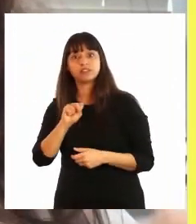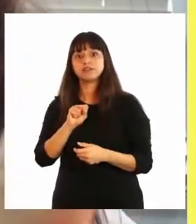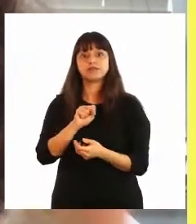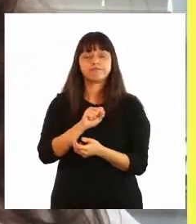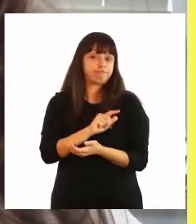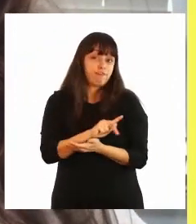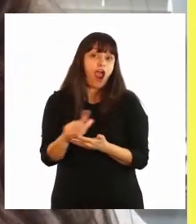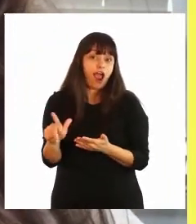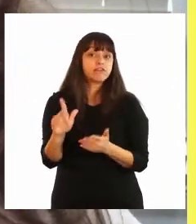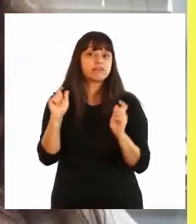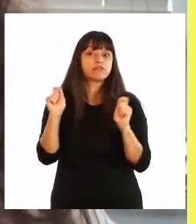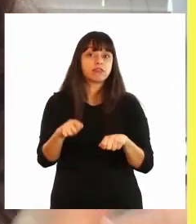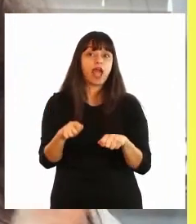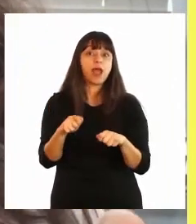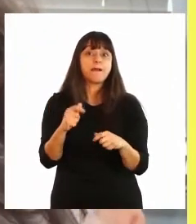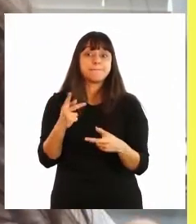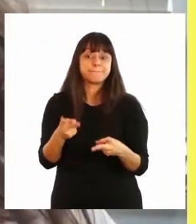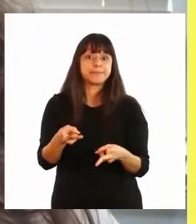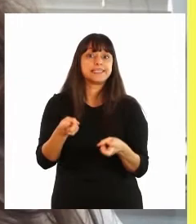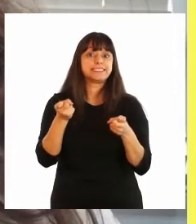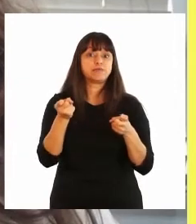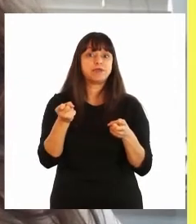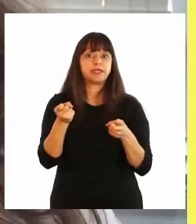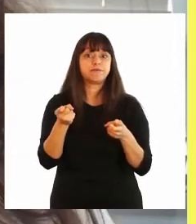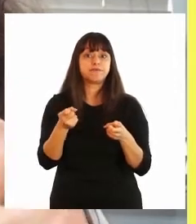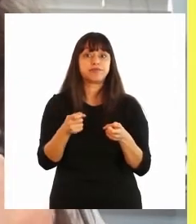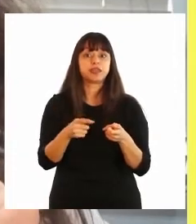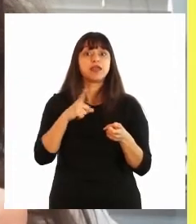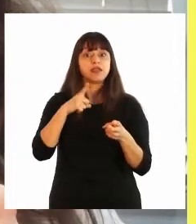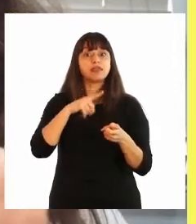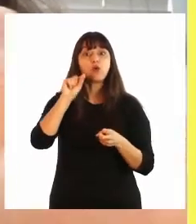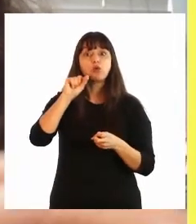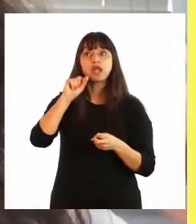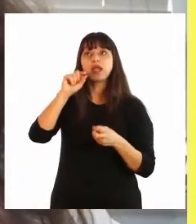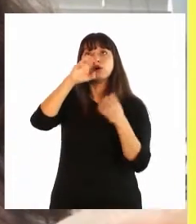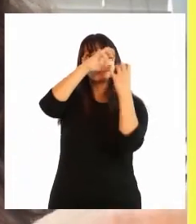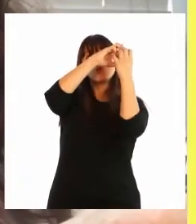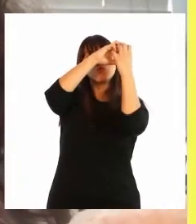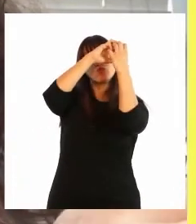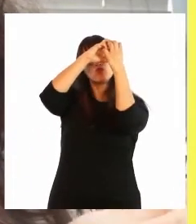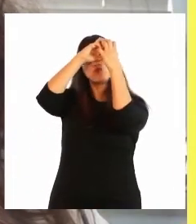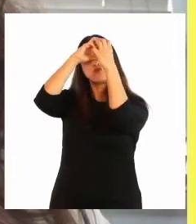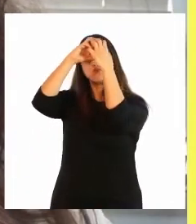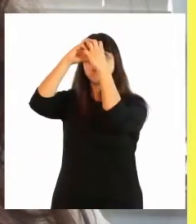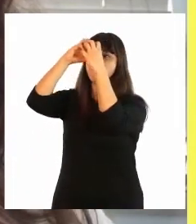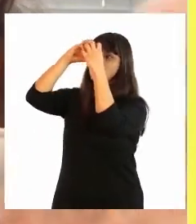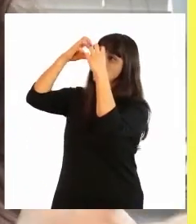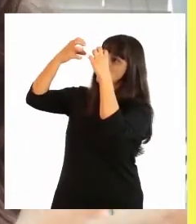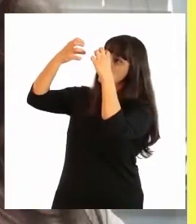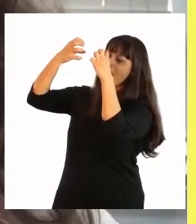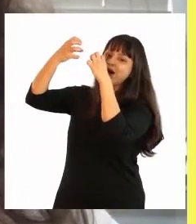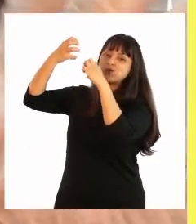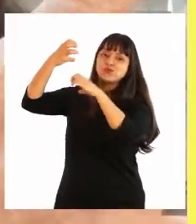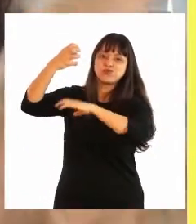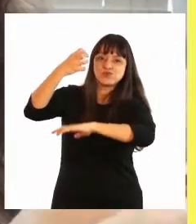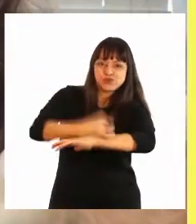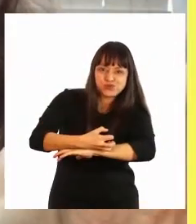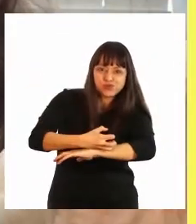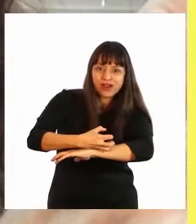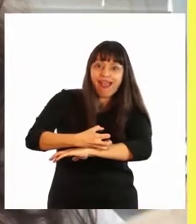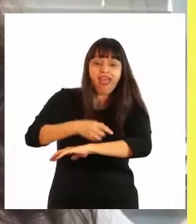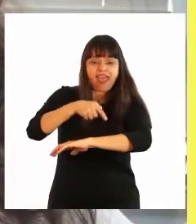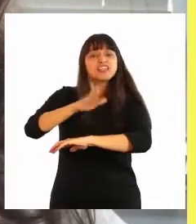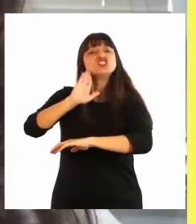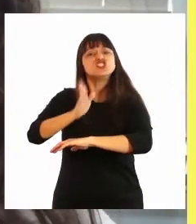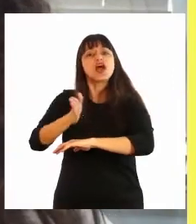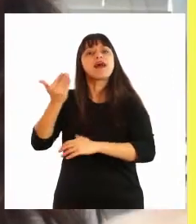E o ele cortar, ele já é um pedaço. Olha só, ele se quebrou, ele no começo da vida dele,